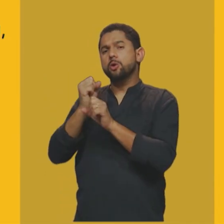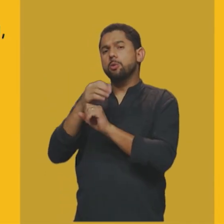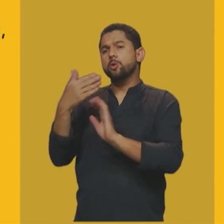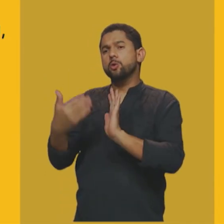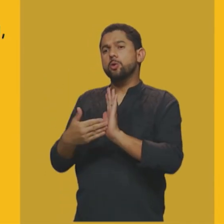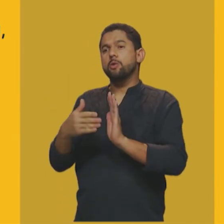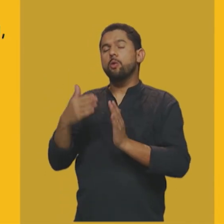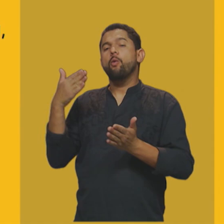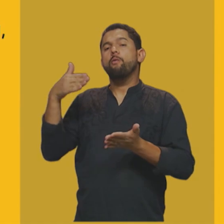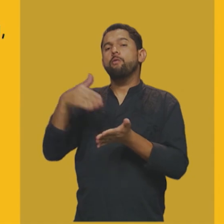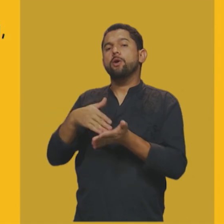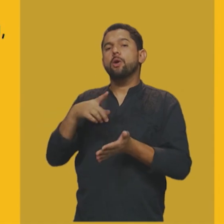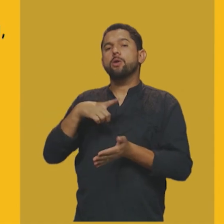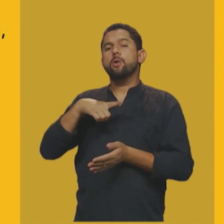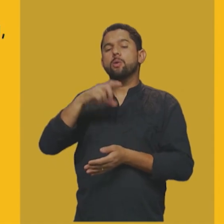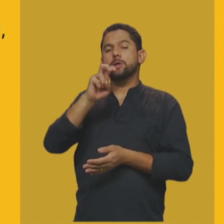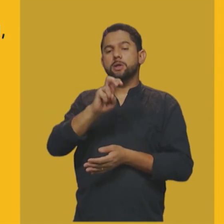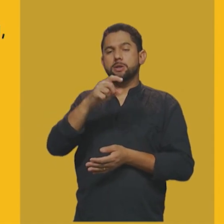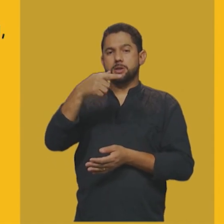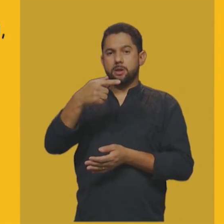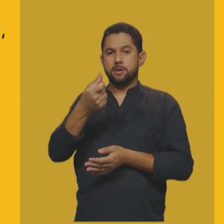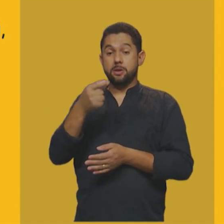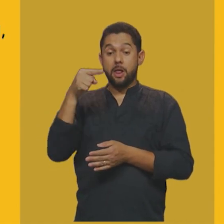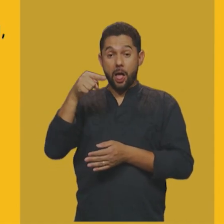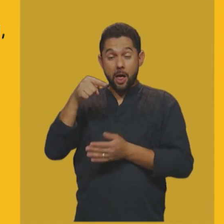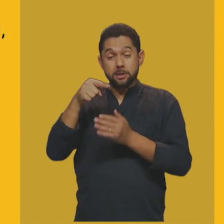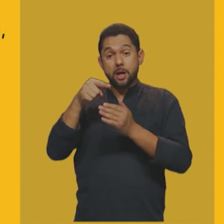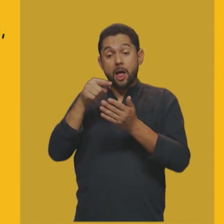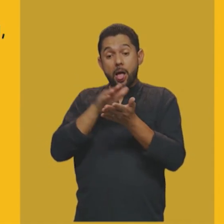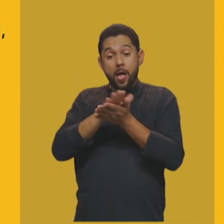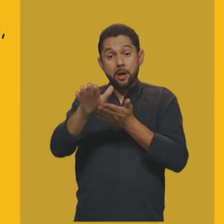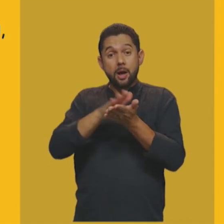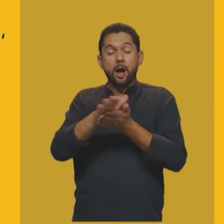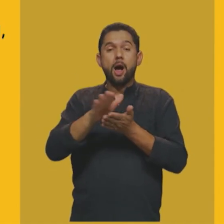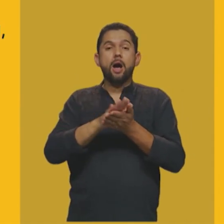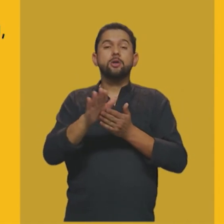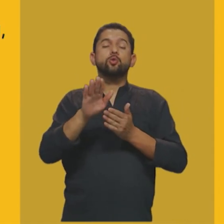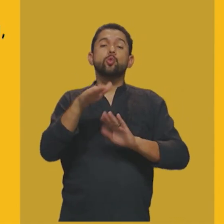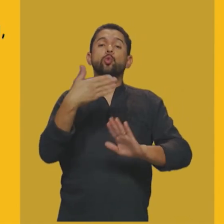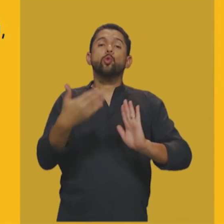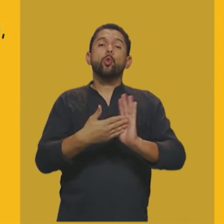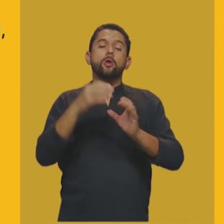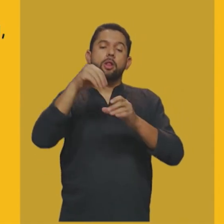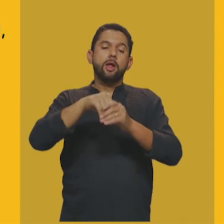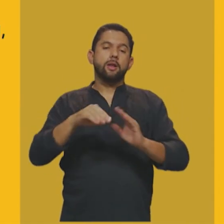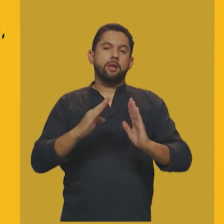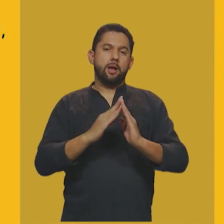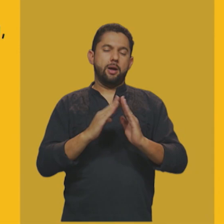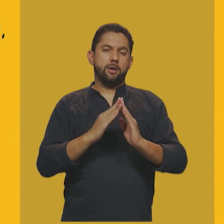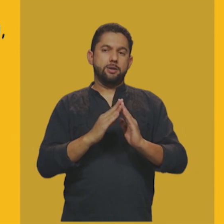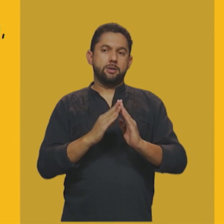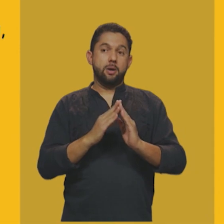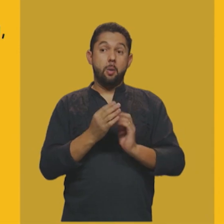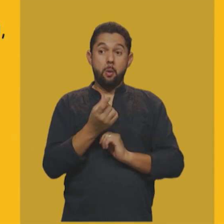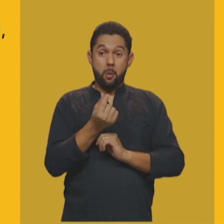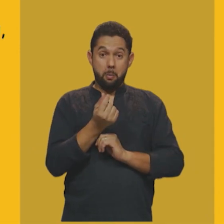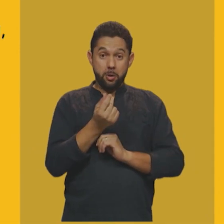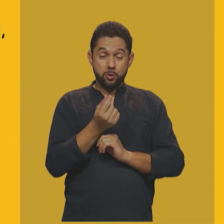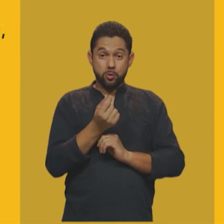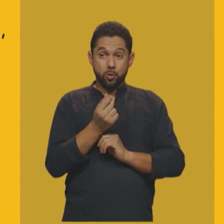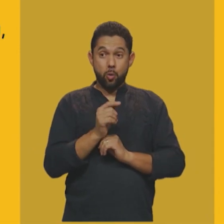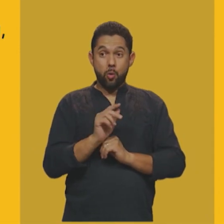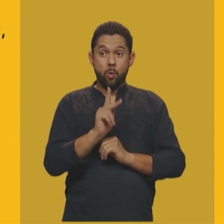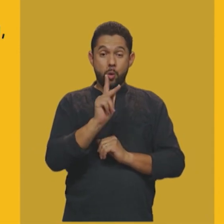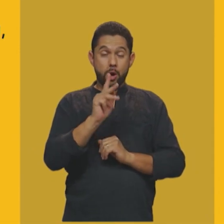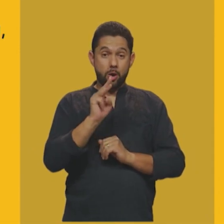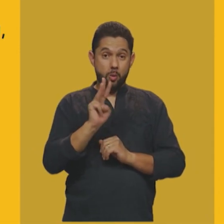total de 576. Essa é a energia consumida por todos os aparelhos. Como o preço do quilowatt é de 40 centavos, eu